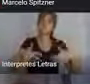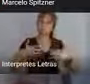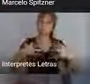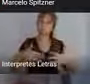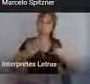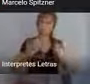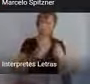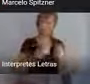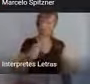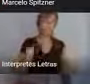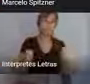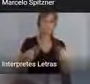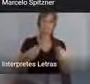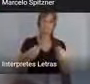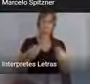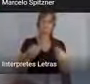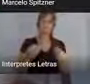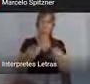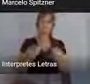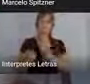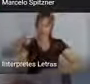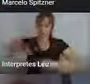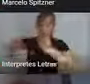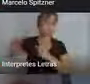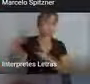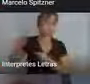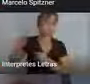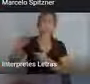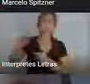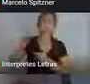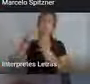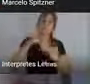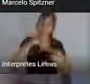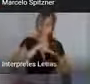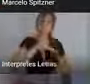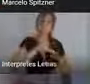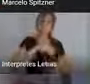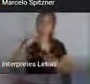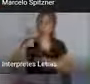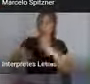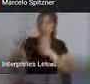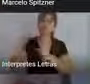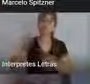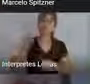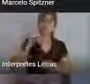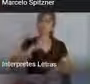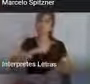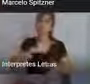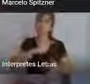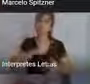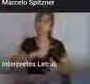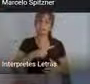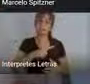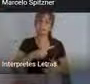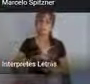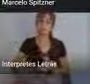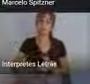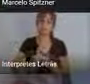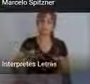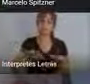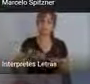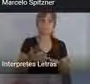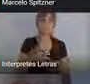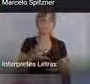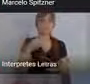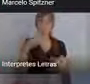vez mais um avanço da língua portuguesa sobre as línguas minoritárias, né, e isso é